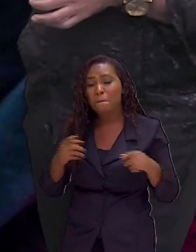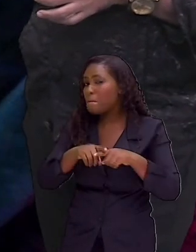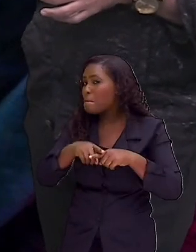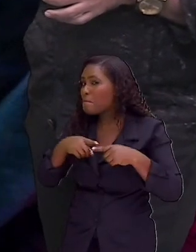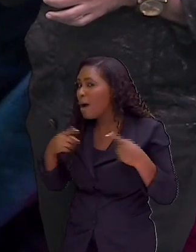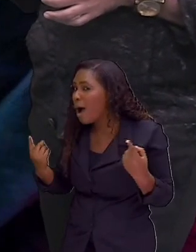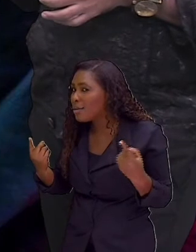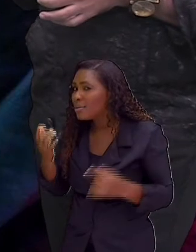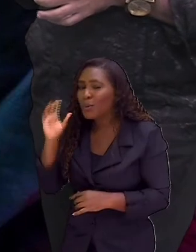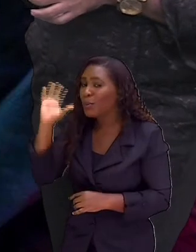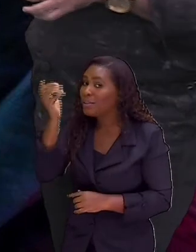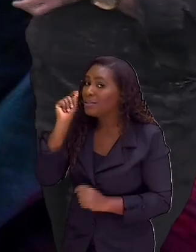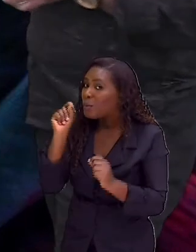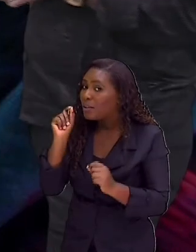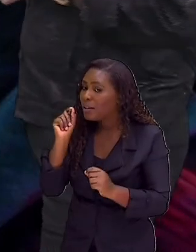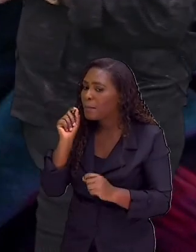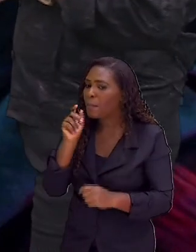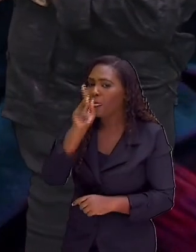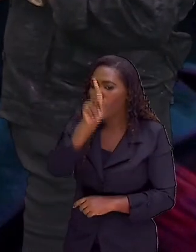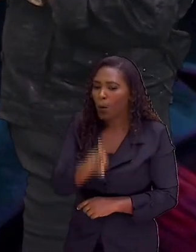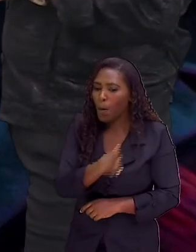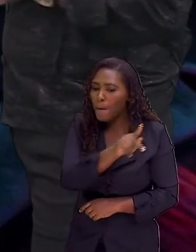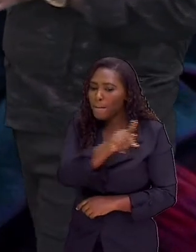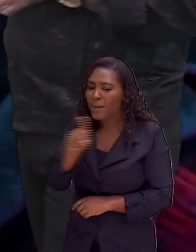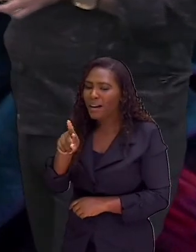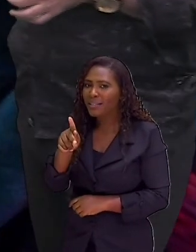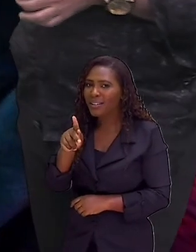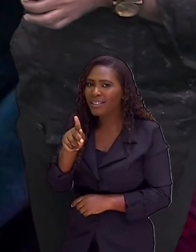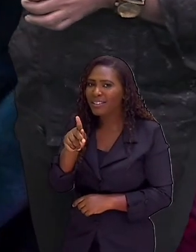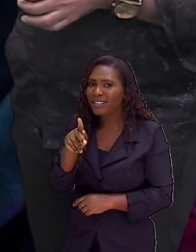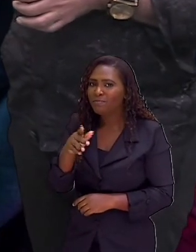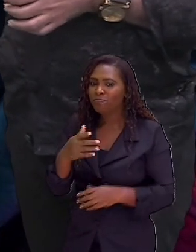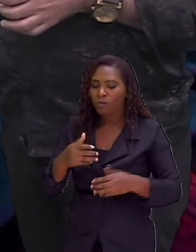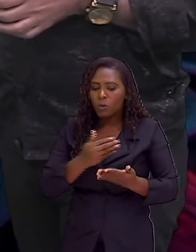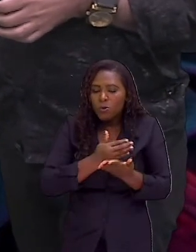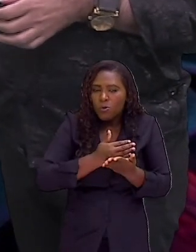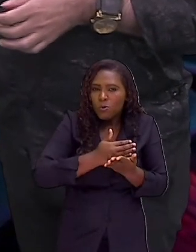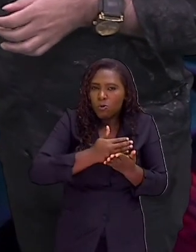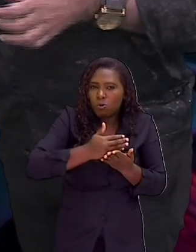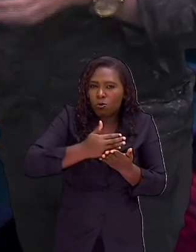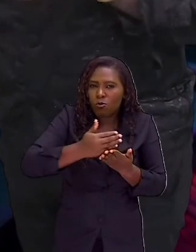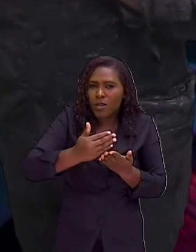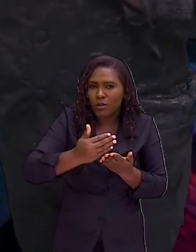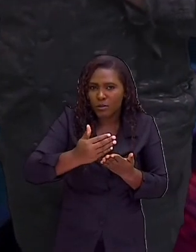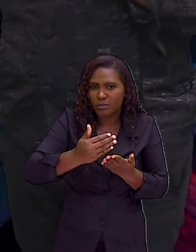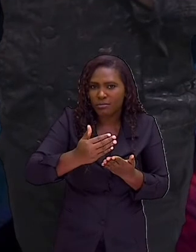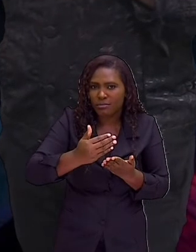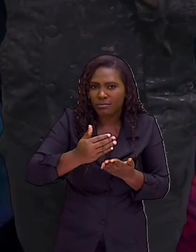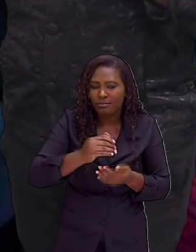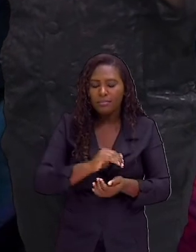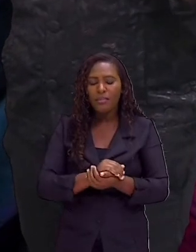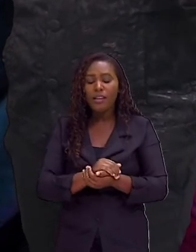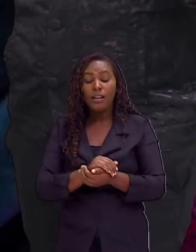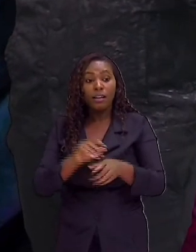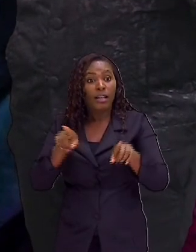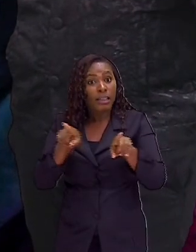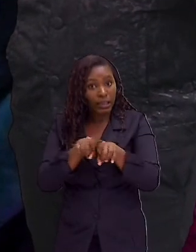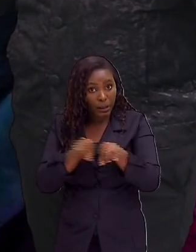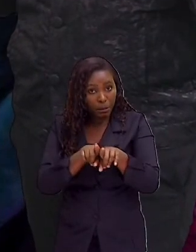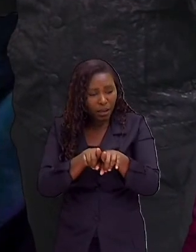e rebeldes então tiveram início. Os crioulos de outras regiões, que